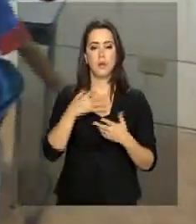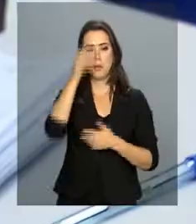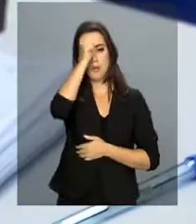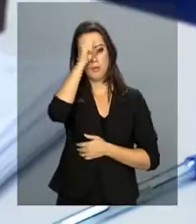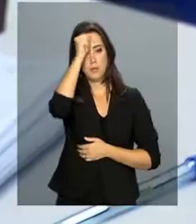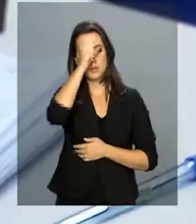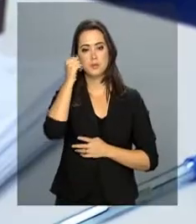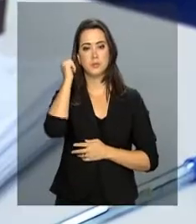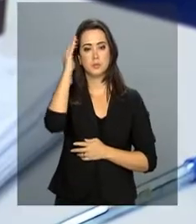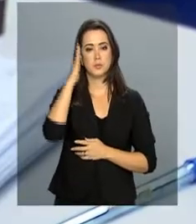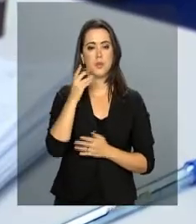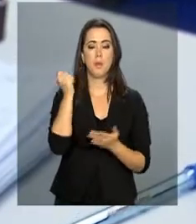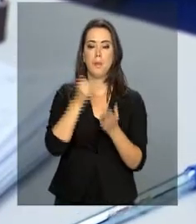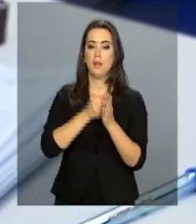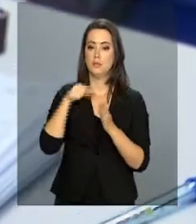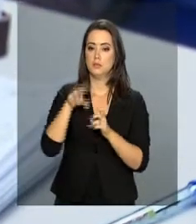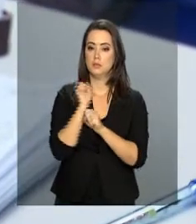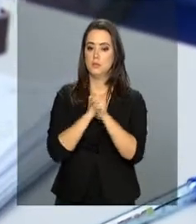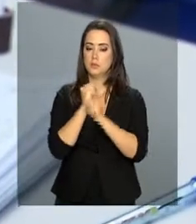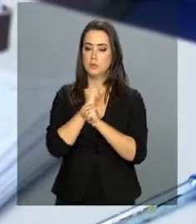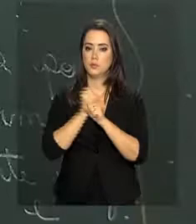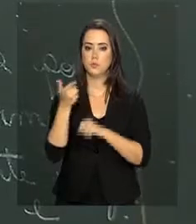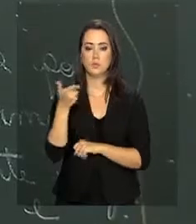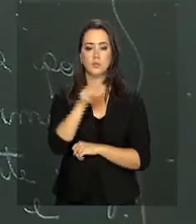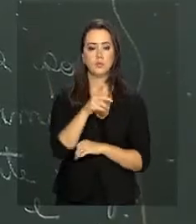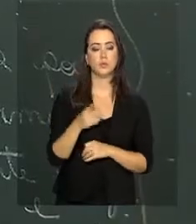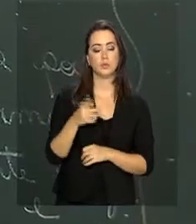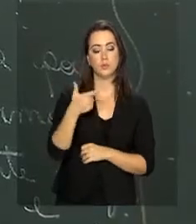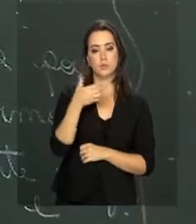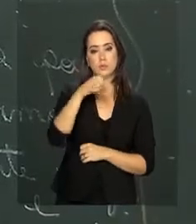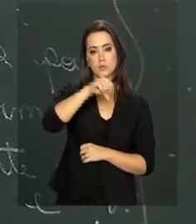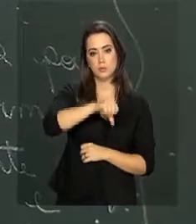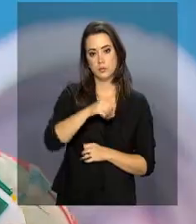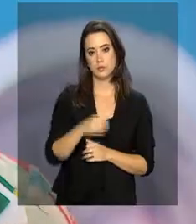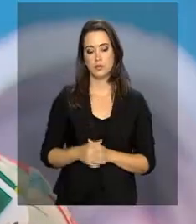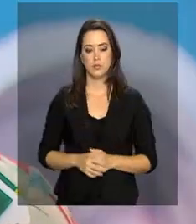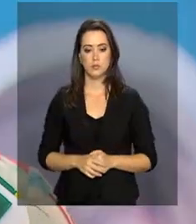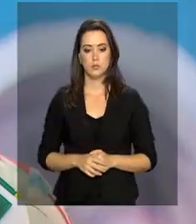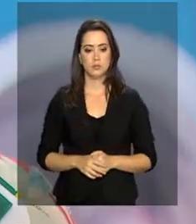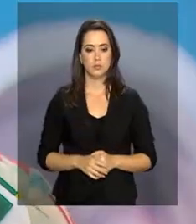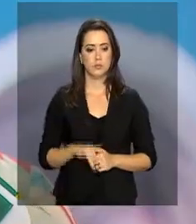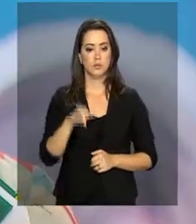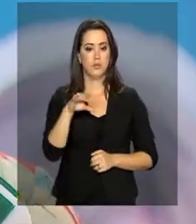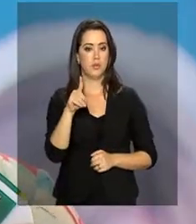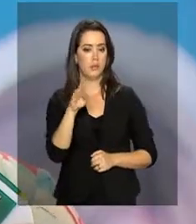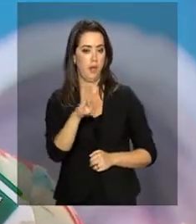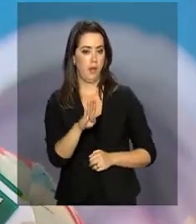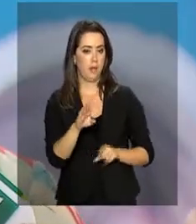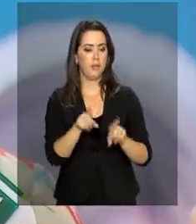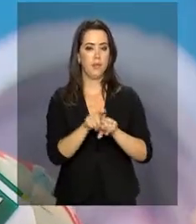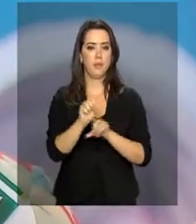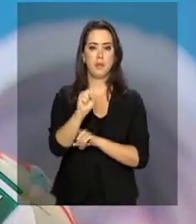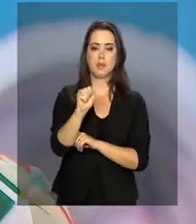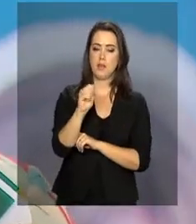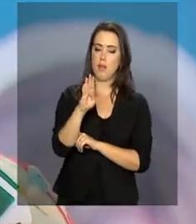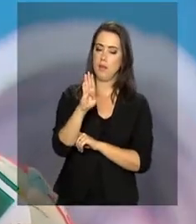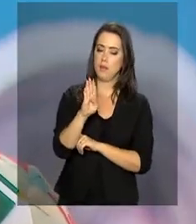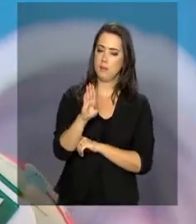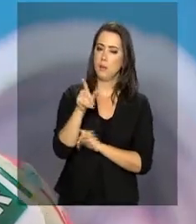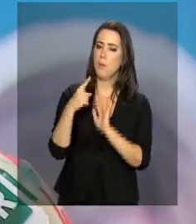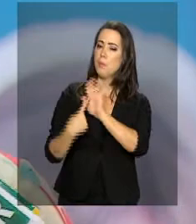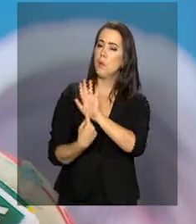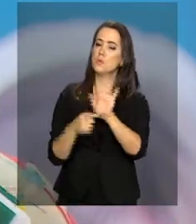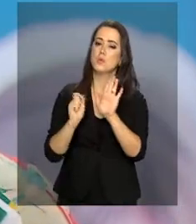será paga ainda este ano o restante em 2019 e bebes aeb mostram que as escolas em situação